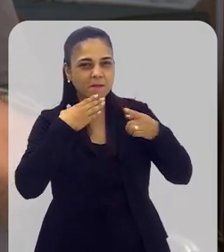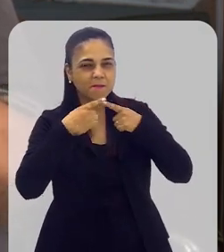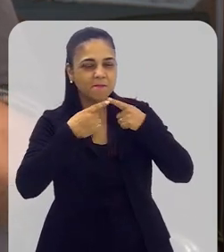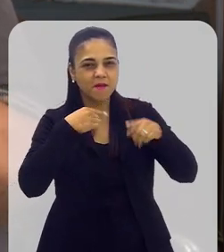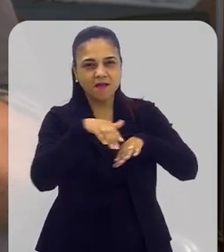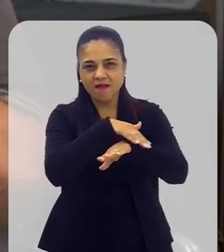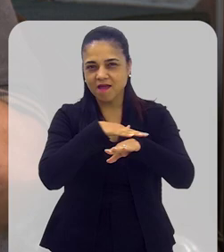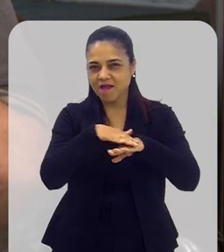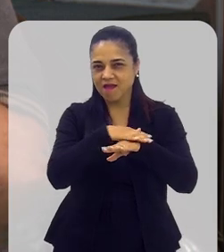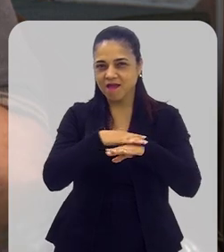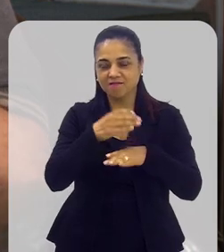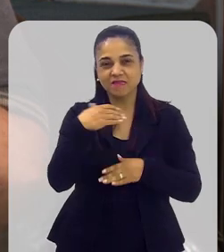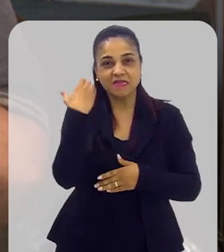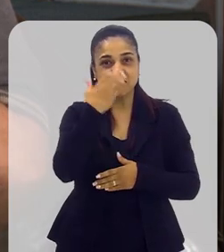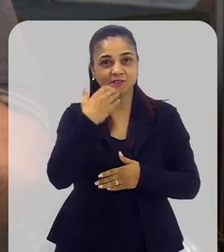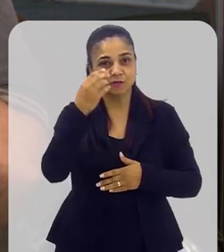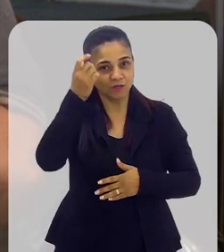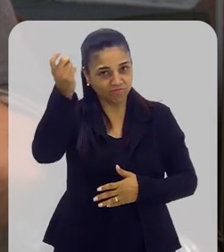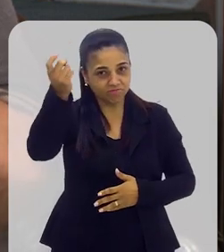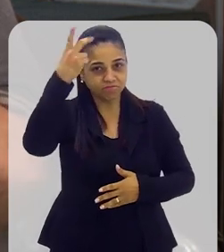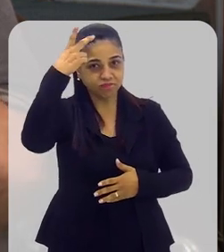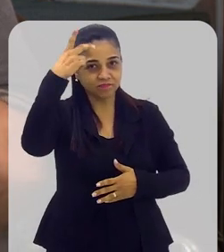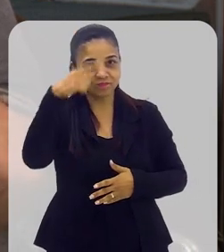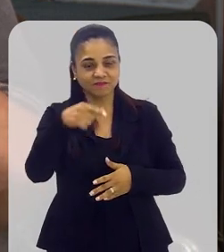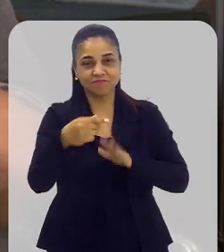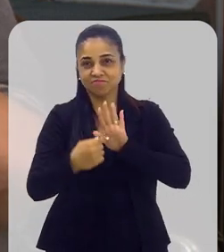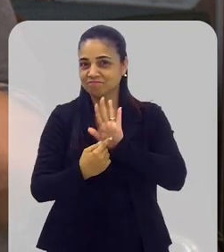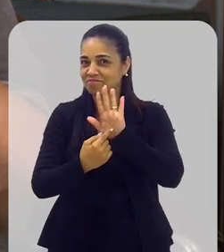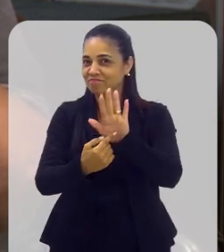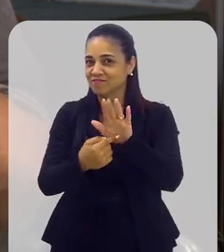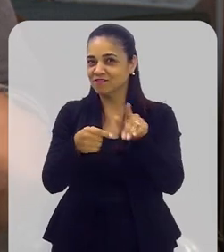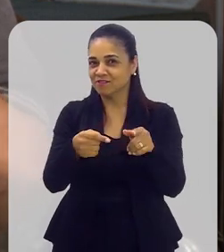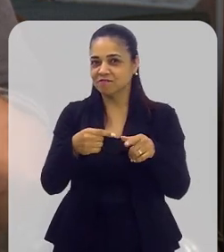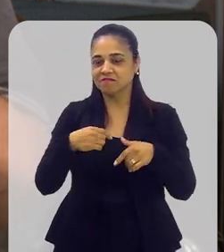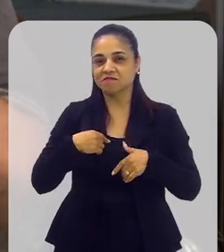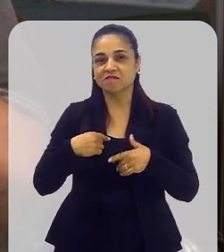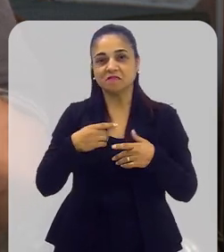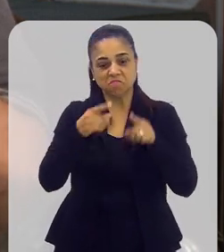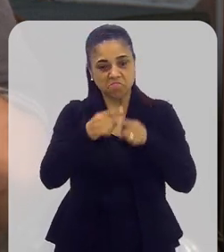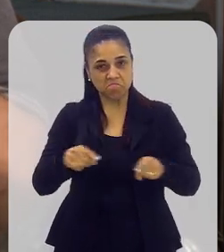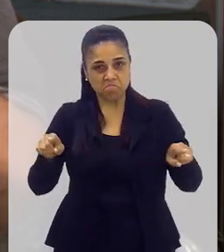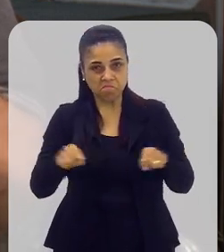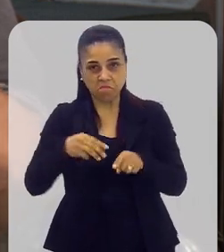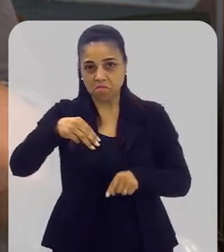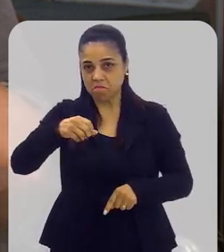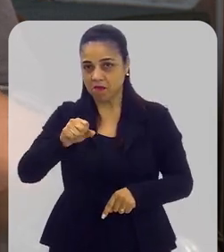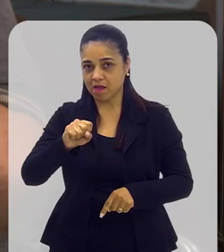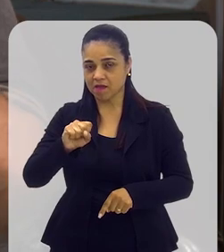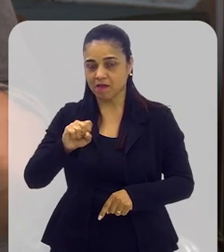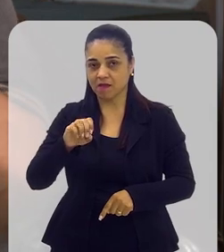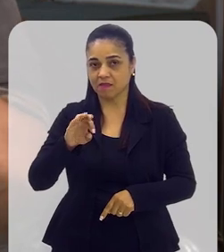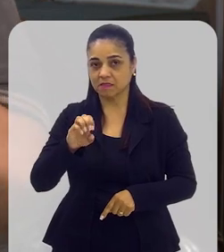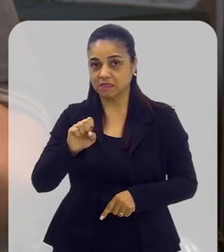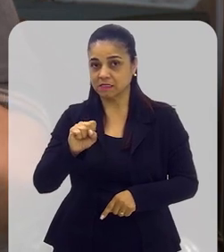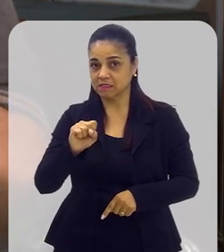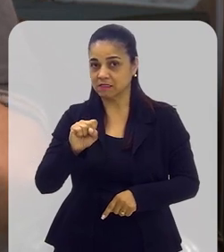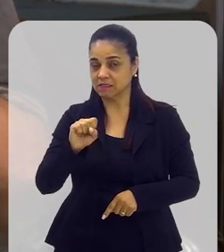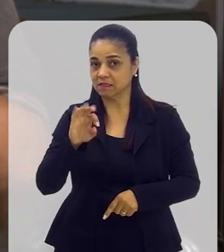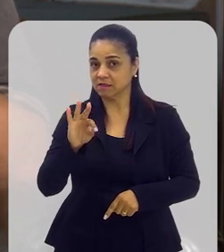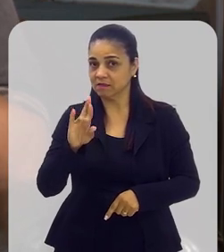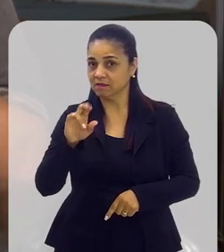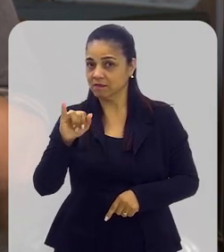uma cantora revelação. É aquela que fala o seguinte: se você falar maestriz, ela vai falar maestrina, também professora de